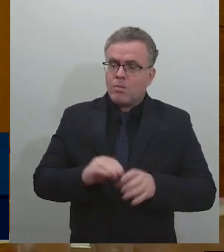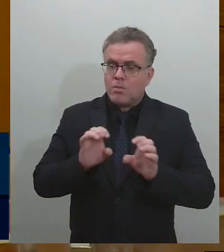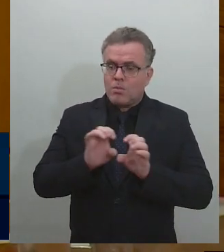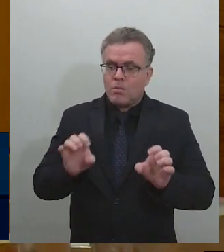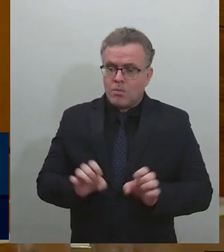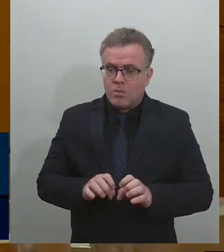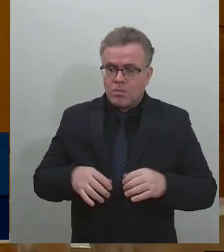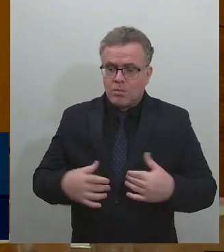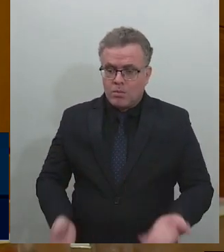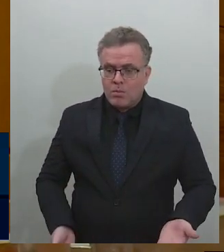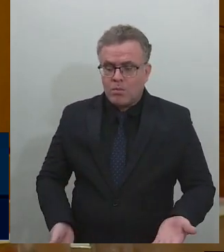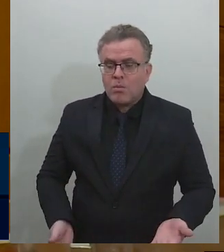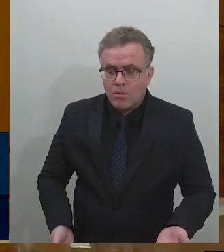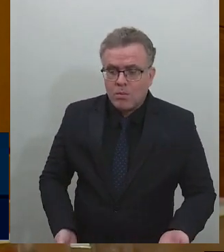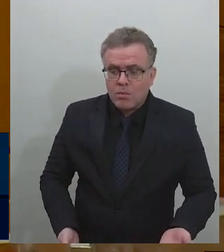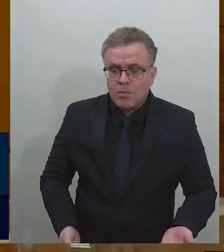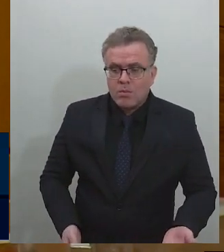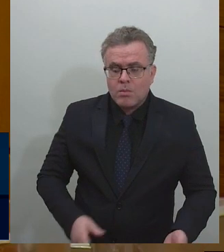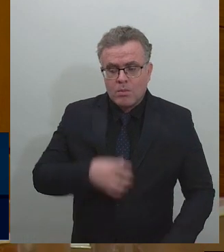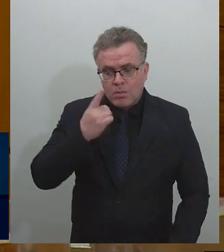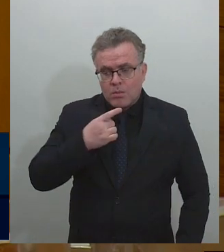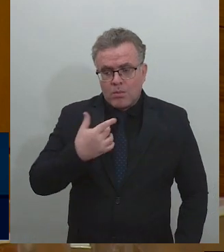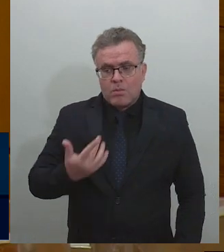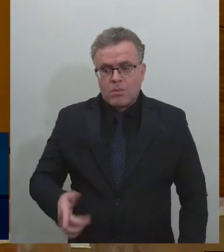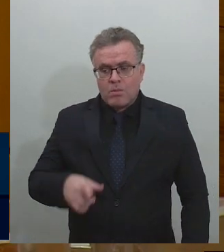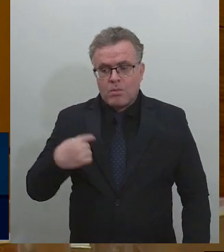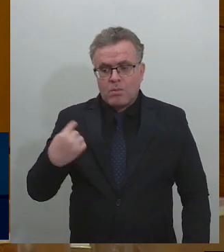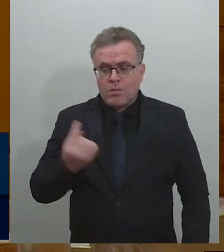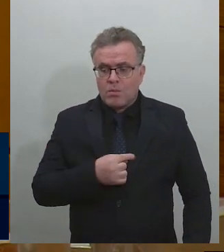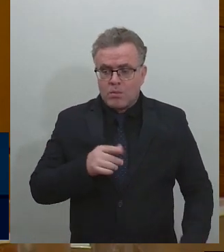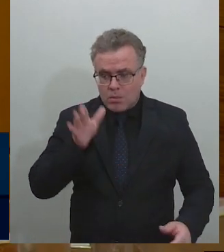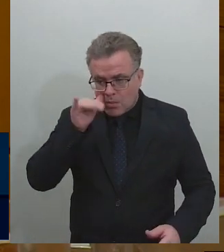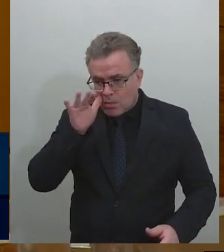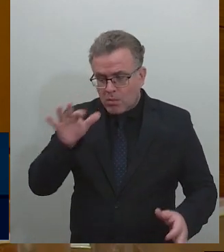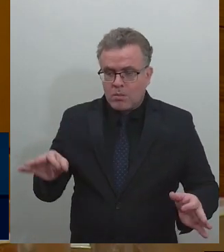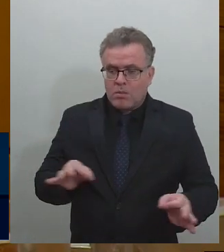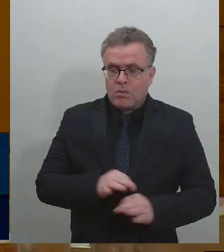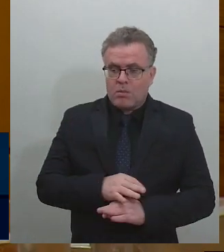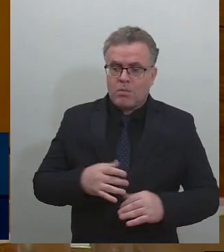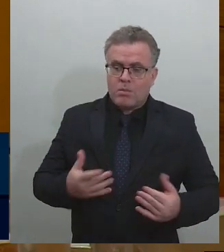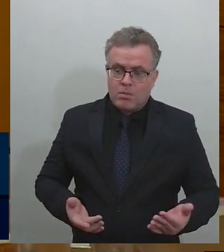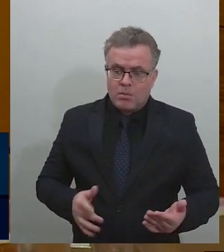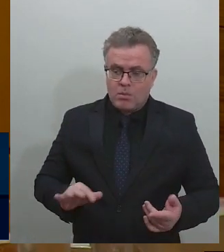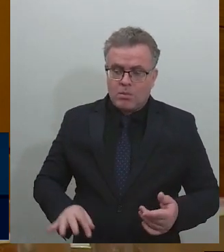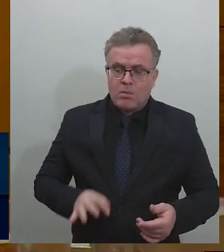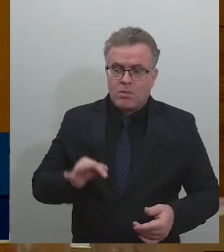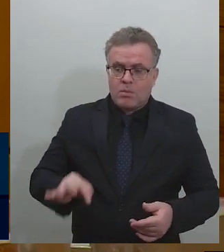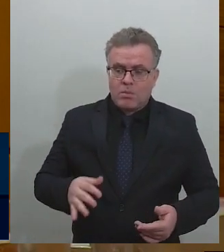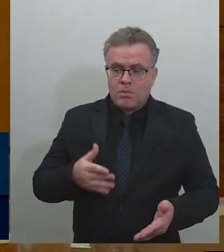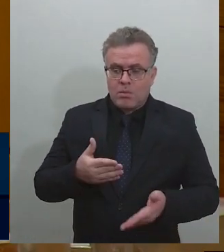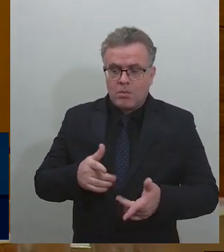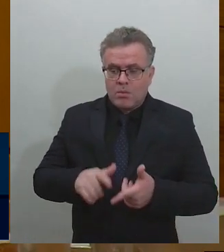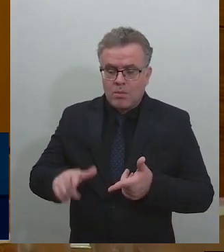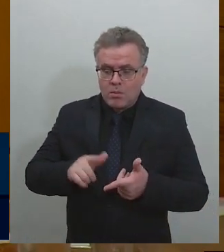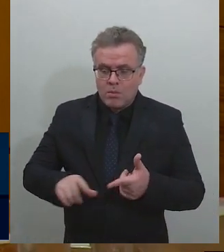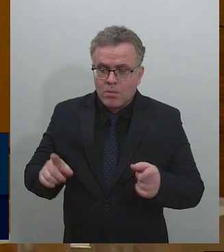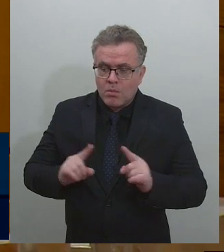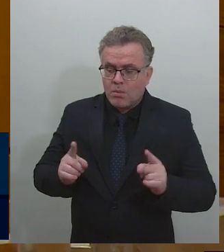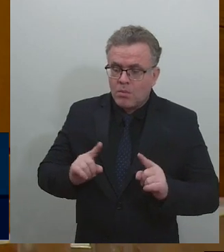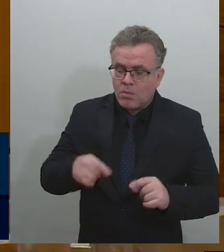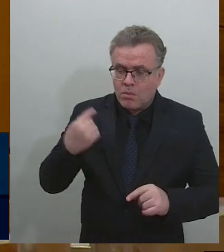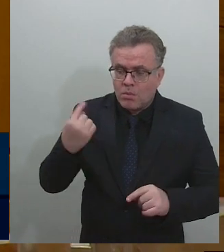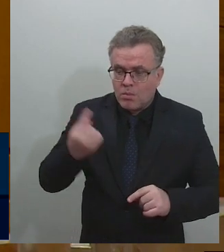um projeto que a gente tem que analisar com cautela, até para não sermos injustos e evitarmos problemas. Como estamos vendo agora, por